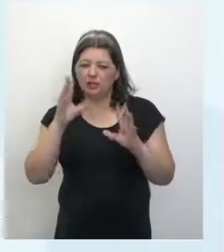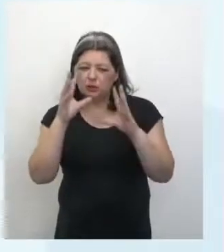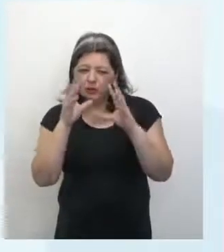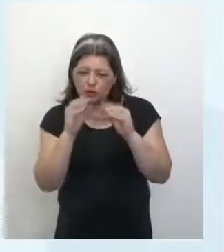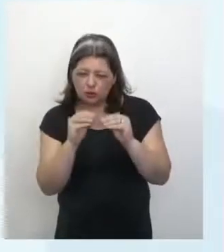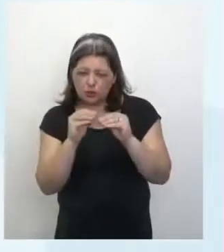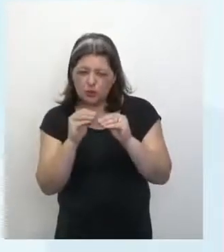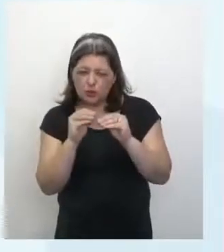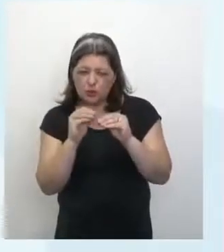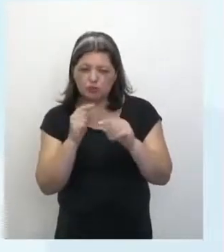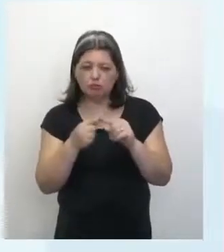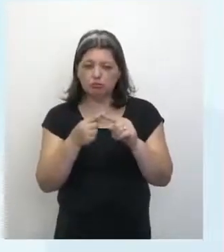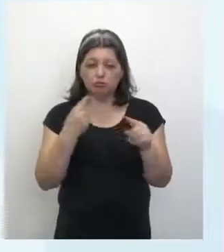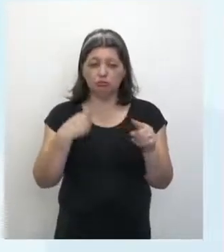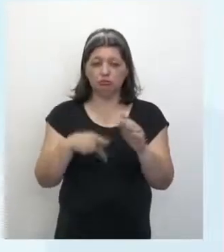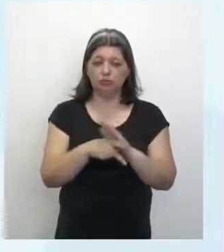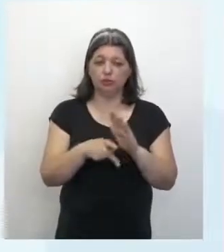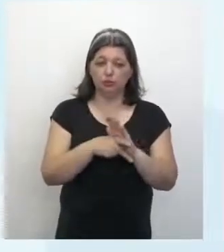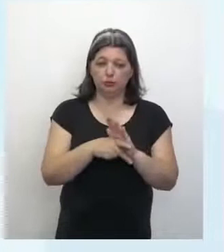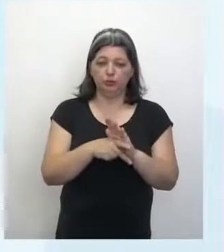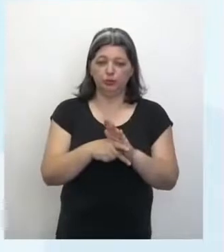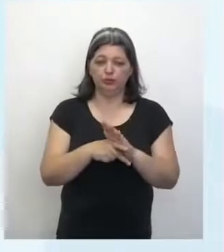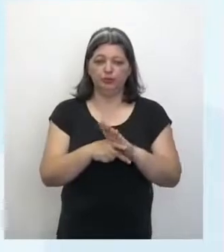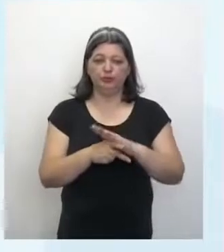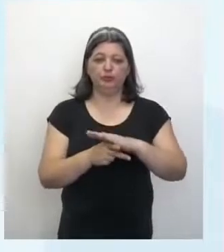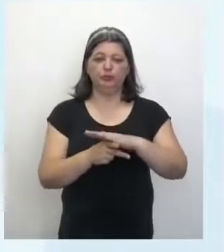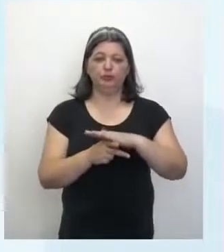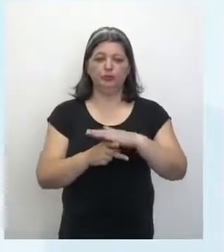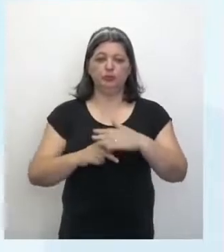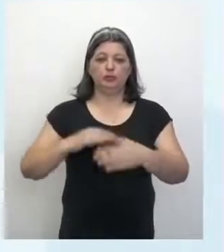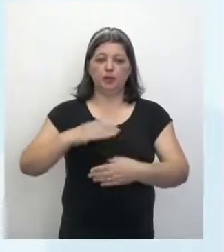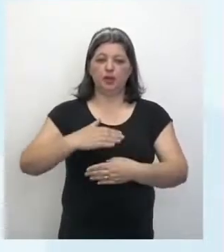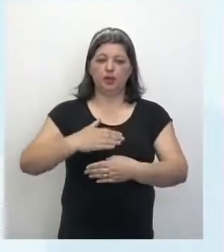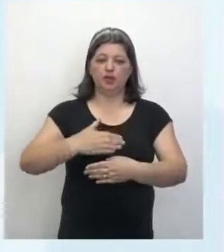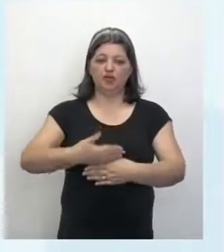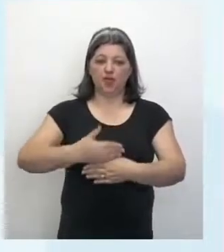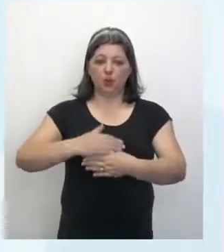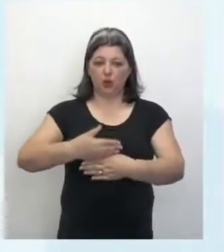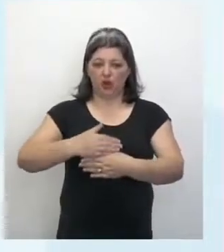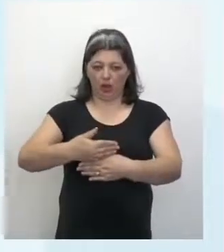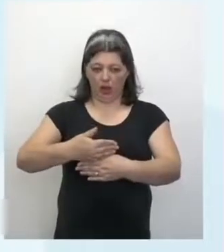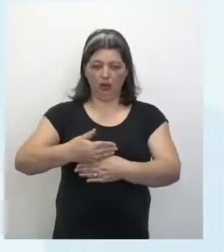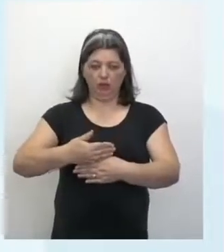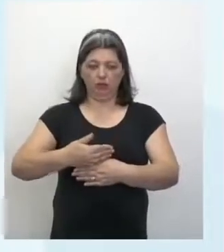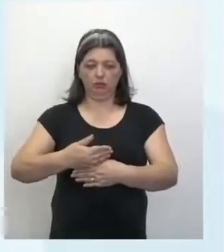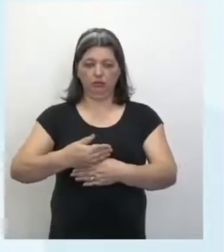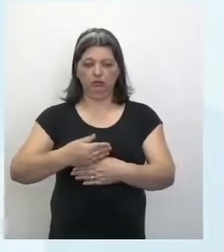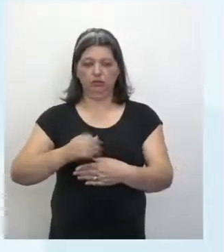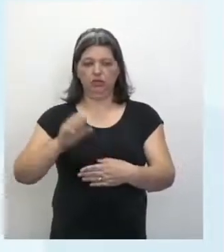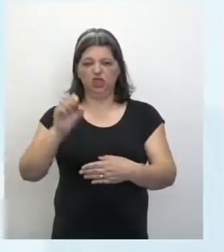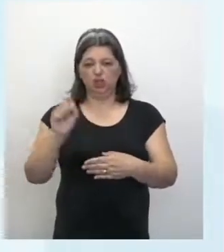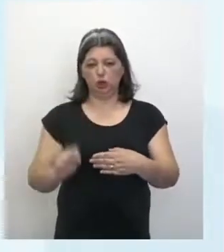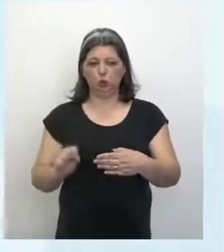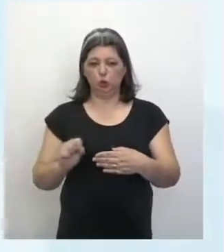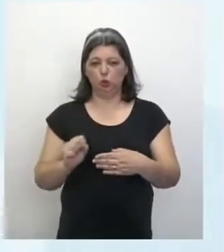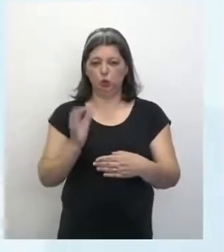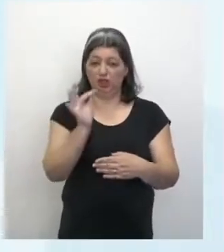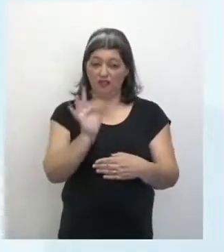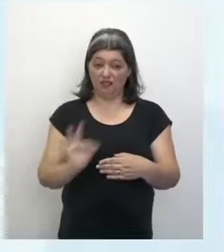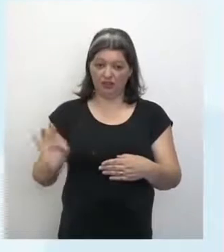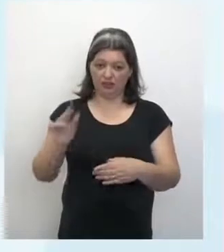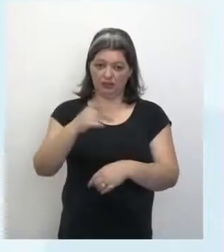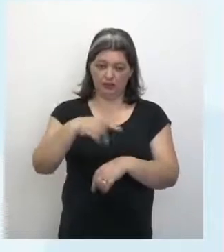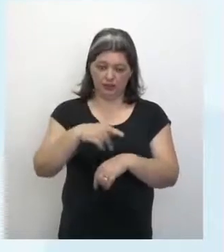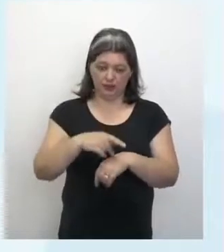norte da Espanha, fazendo fronteira com a região sul, né, mais da região sudoeste da França, né? Então é